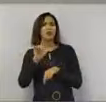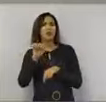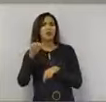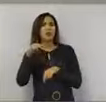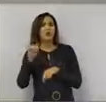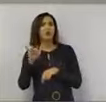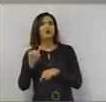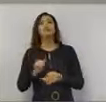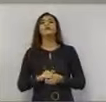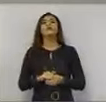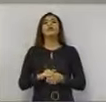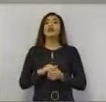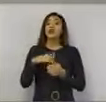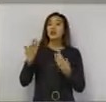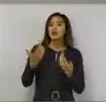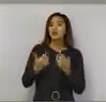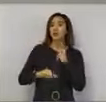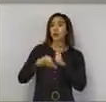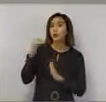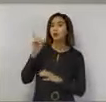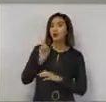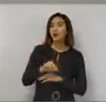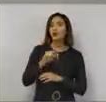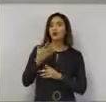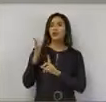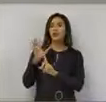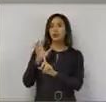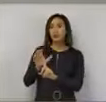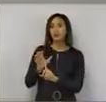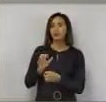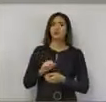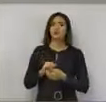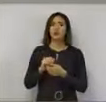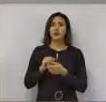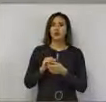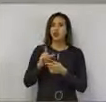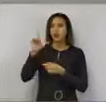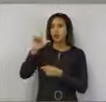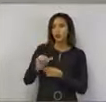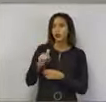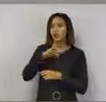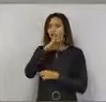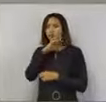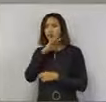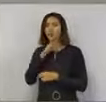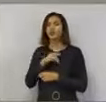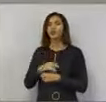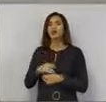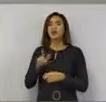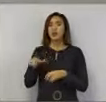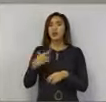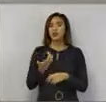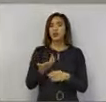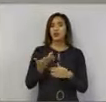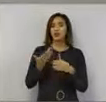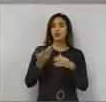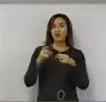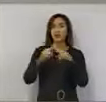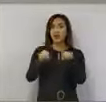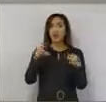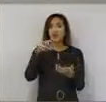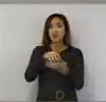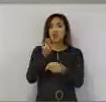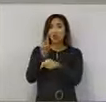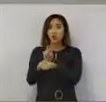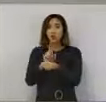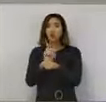primeira ação é diminuir essa contribuição. Com a drenagem de duas bacias, né, com a instalação de redes coletoras e tratamento do esgoto, a